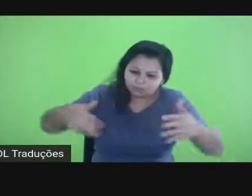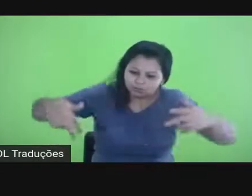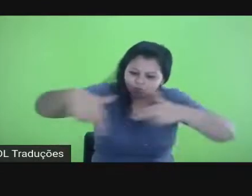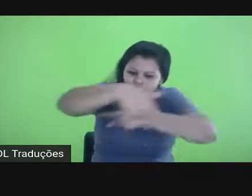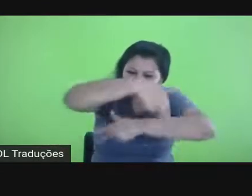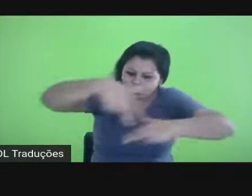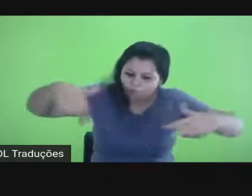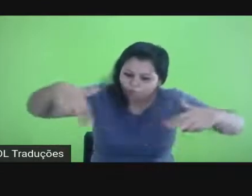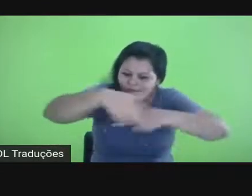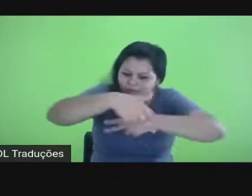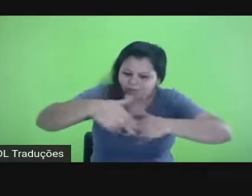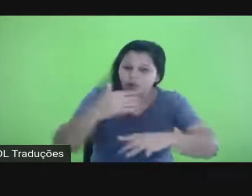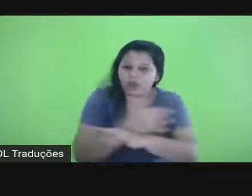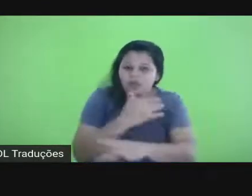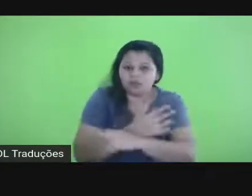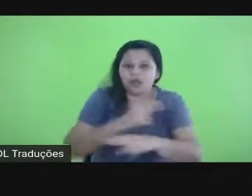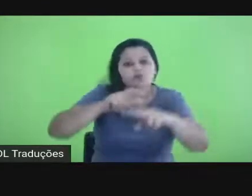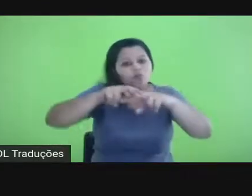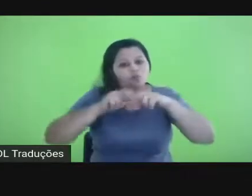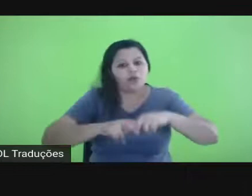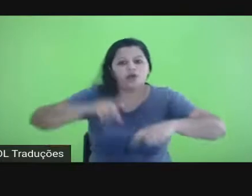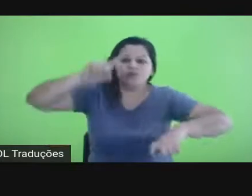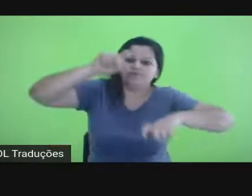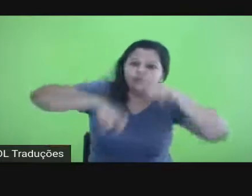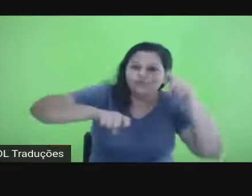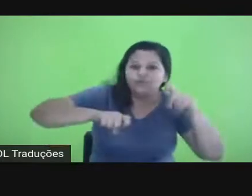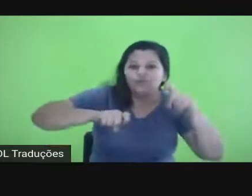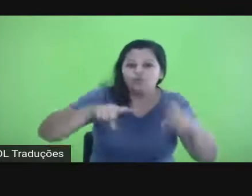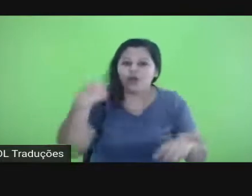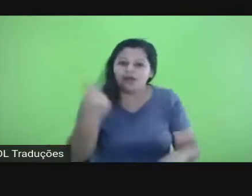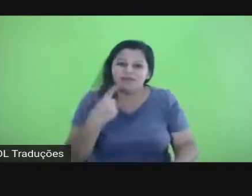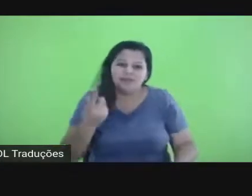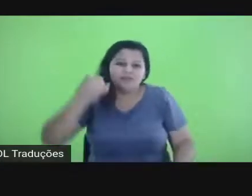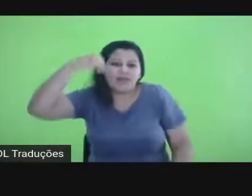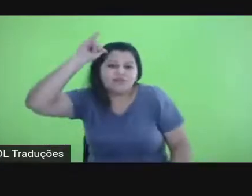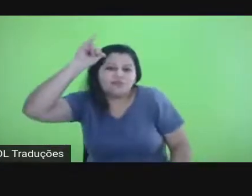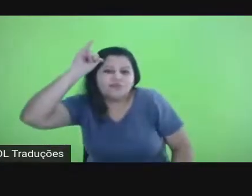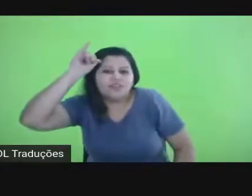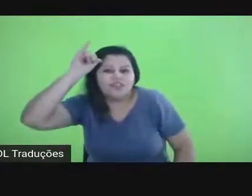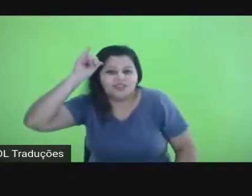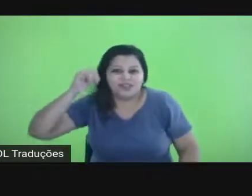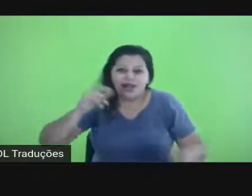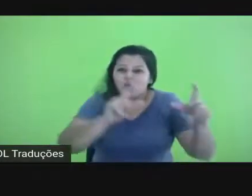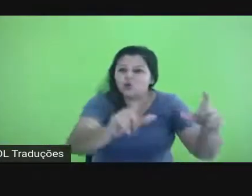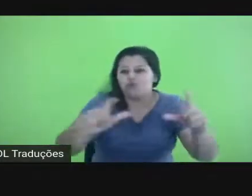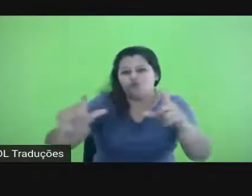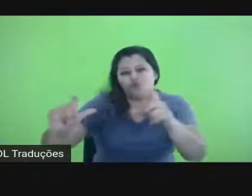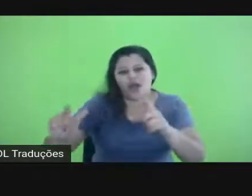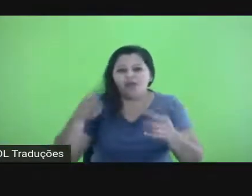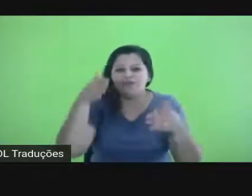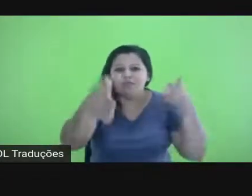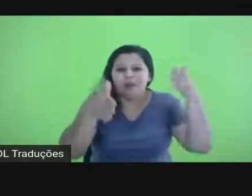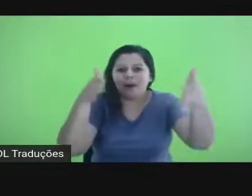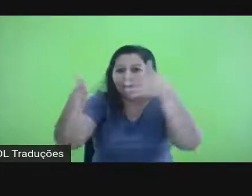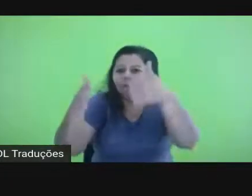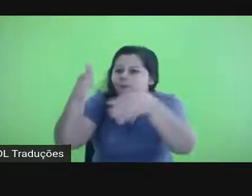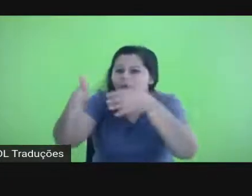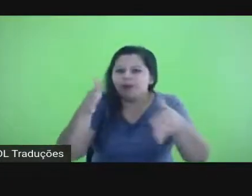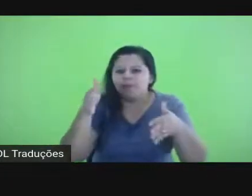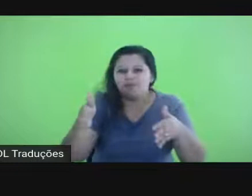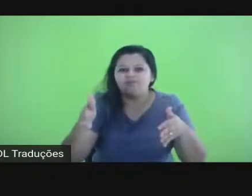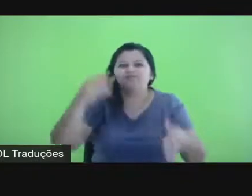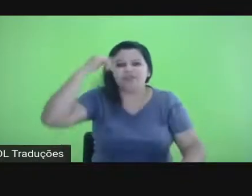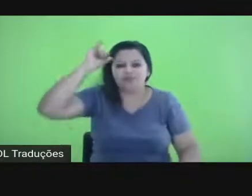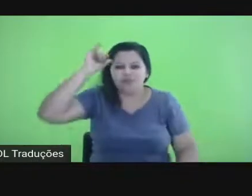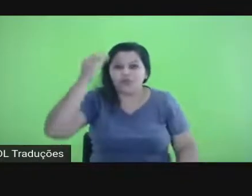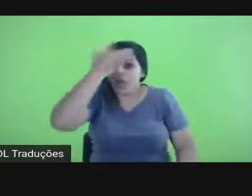do assédio e do estupro, a gente acaba intuitivamente escolhendo os lugares por onde nós iremos transitar. A pessoa